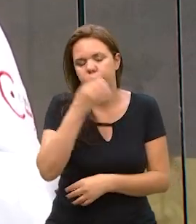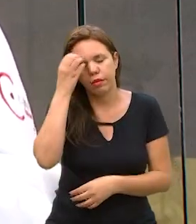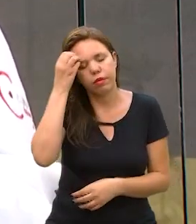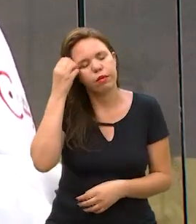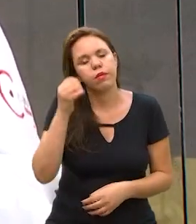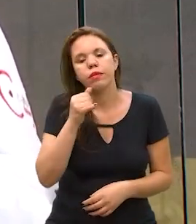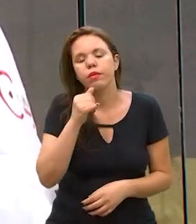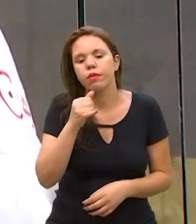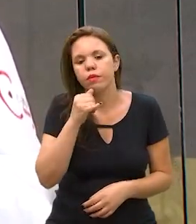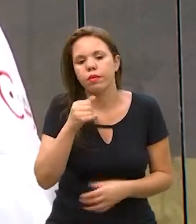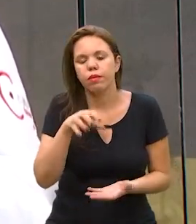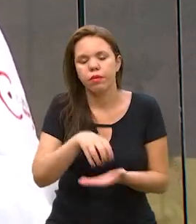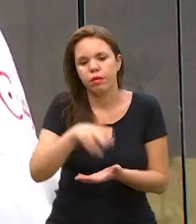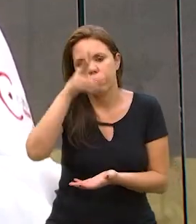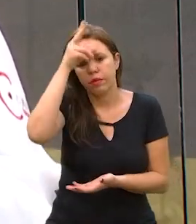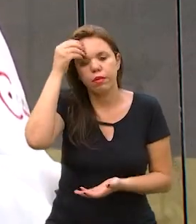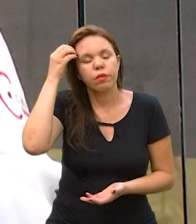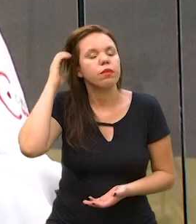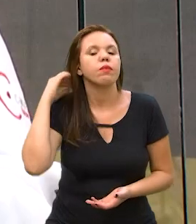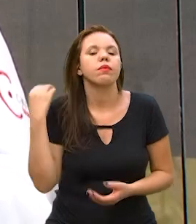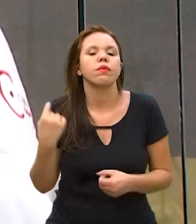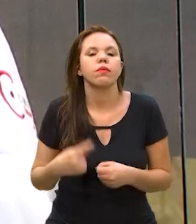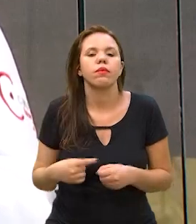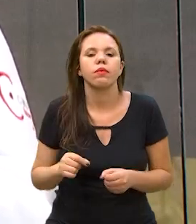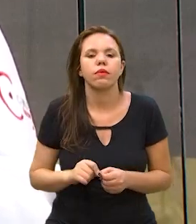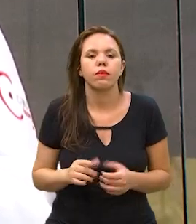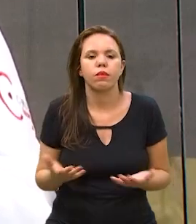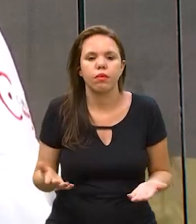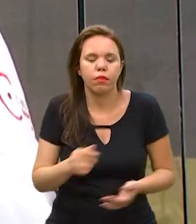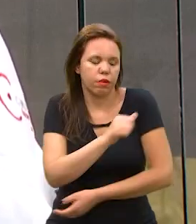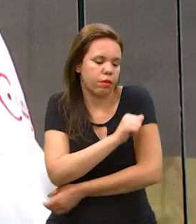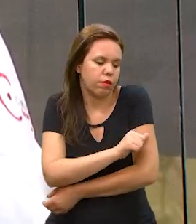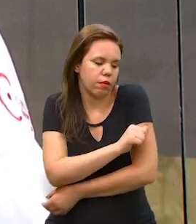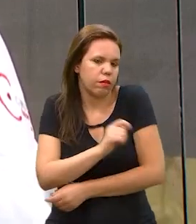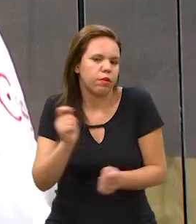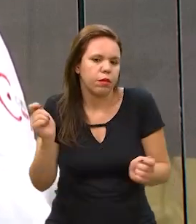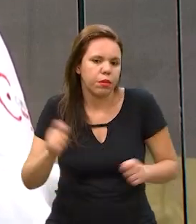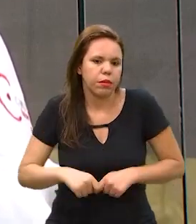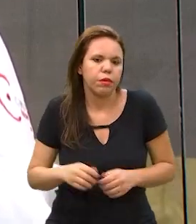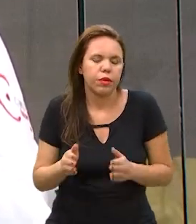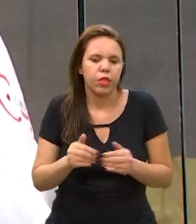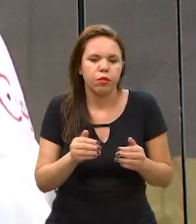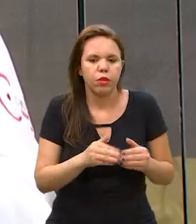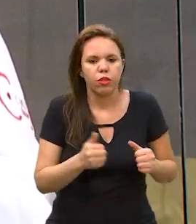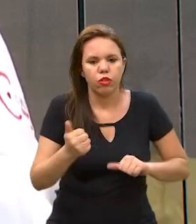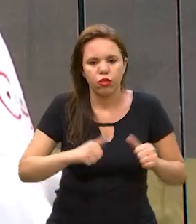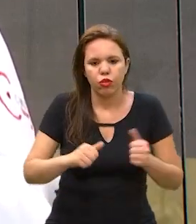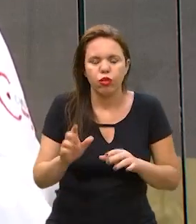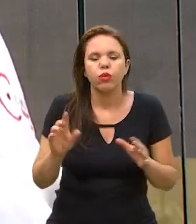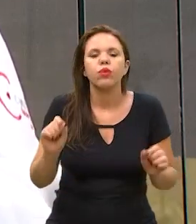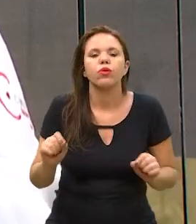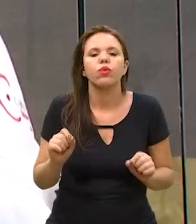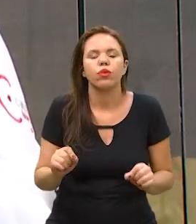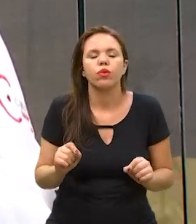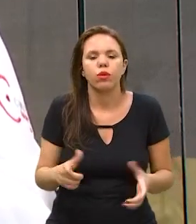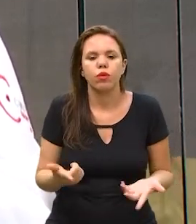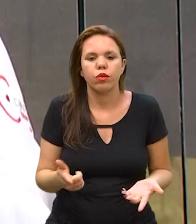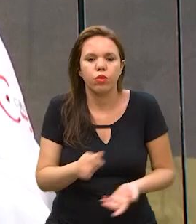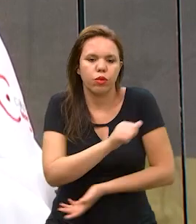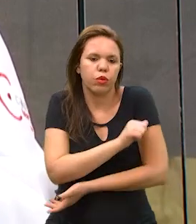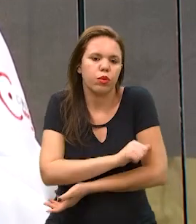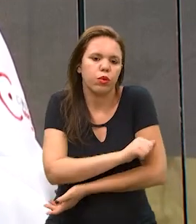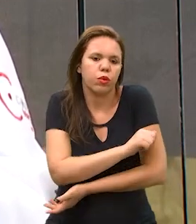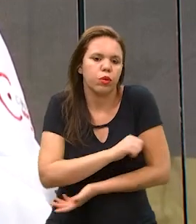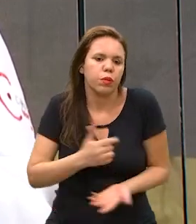na rede pública de Campinas, na rede municipal, enfermeiros também podem solicitar exames. Mas o que esses enfermeiros